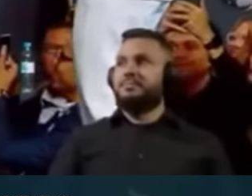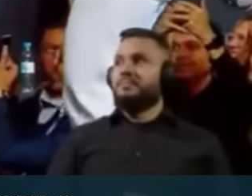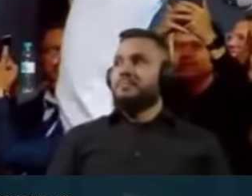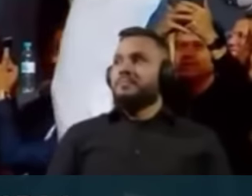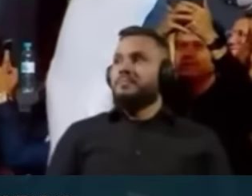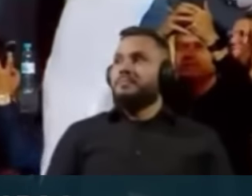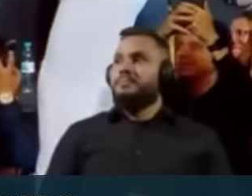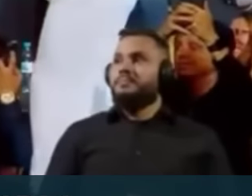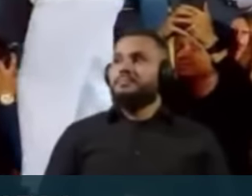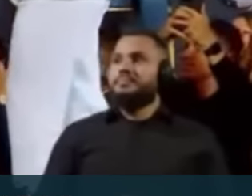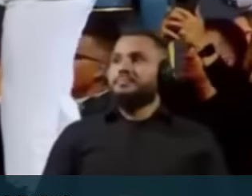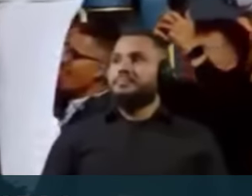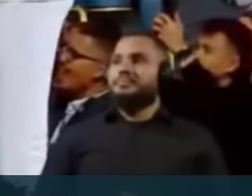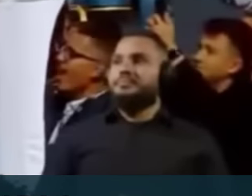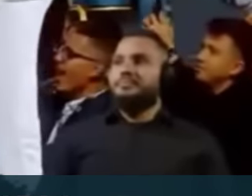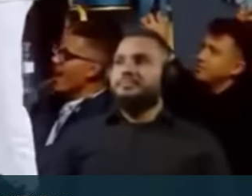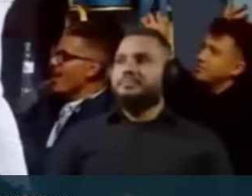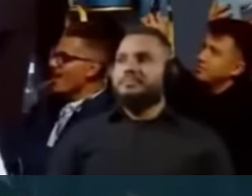O fato...